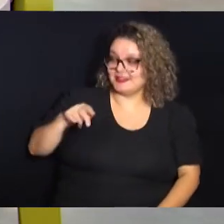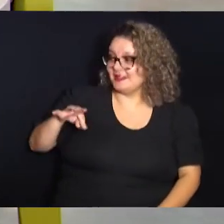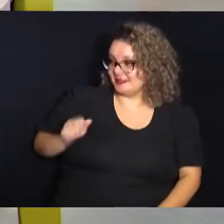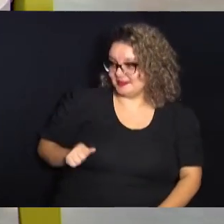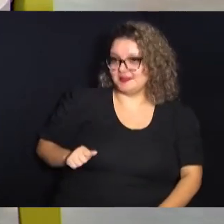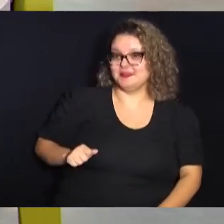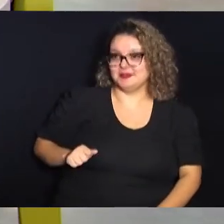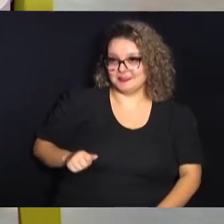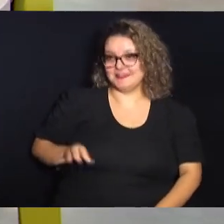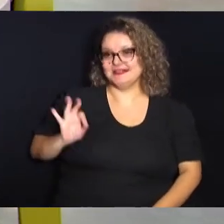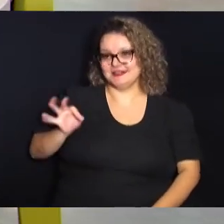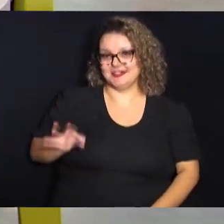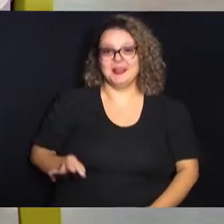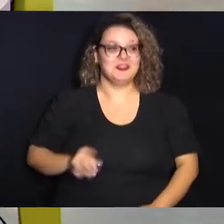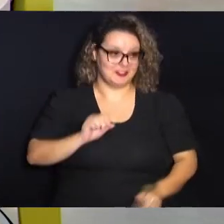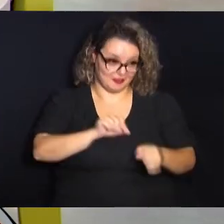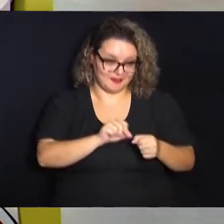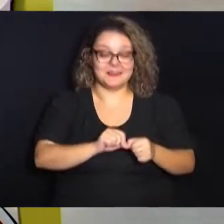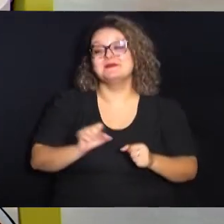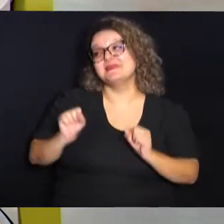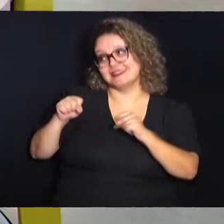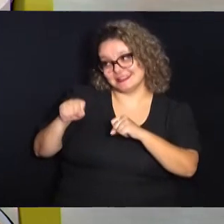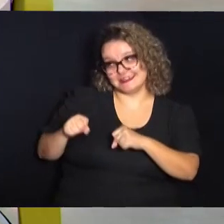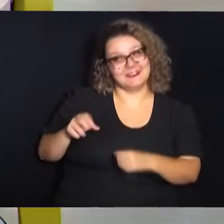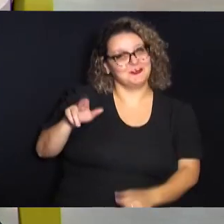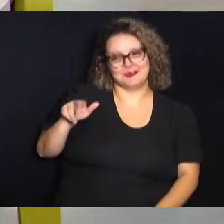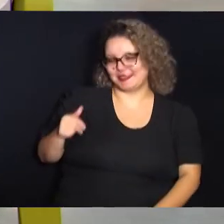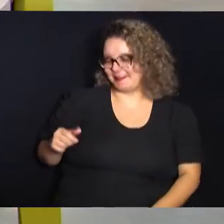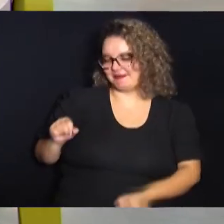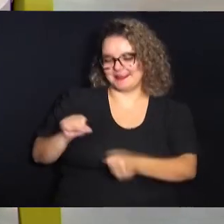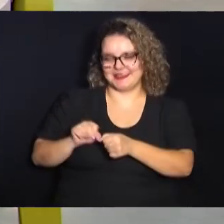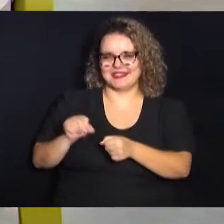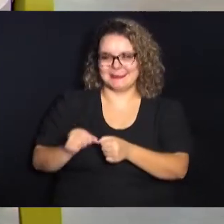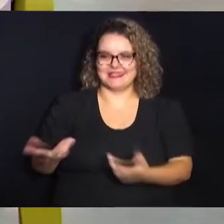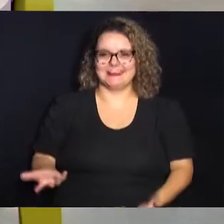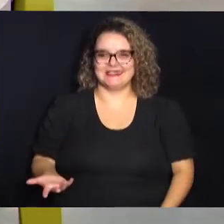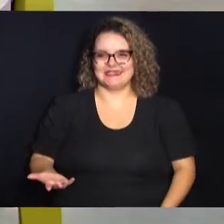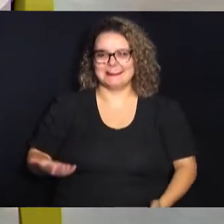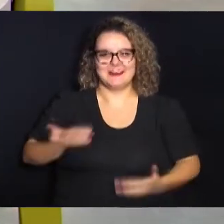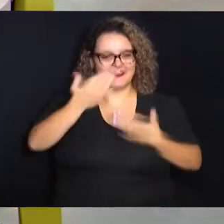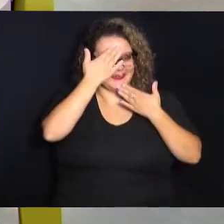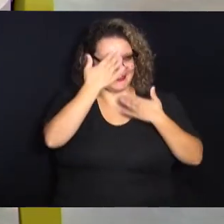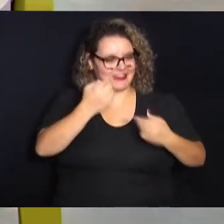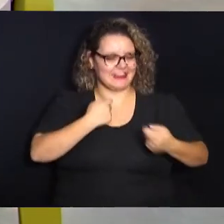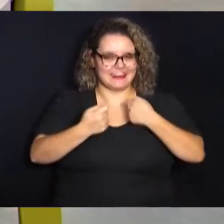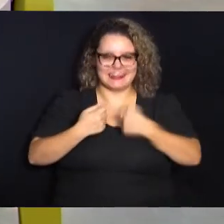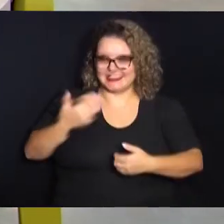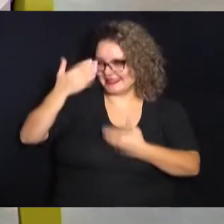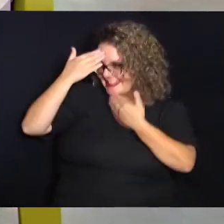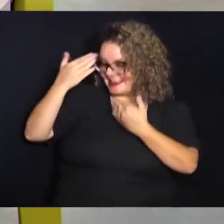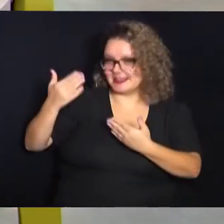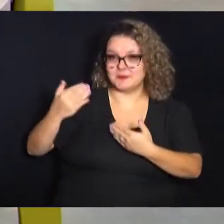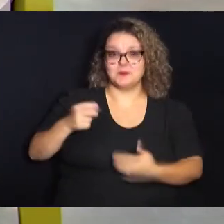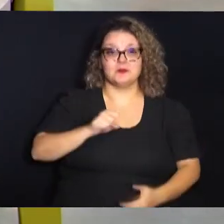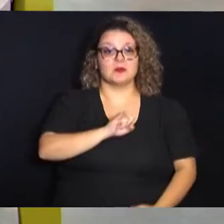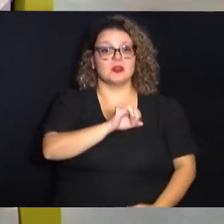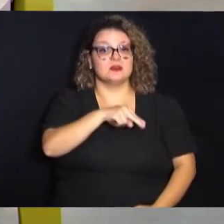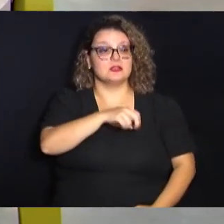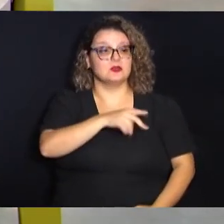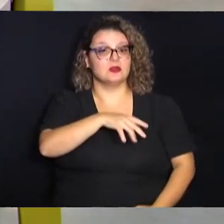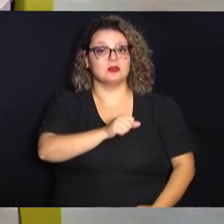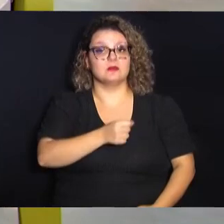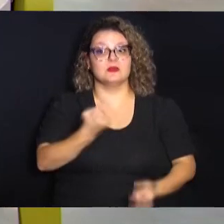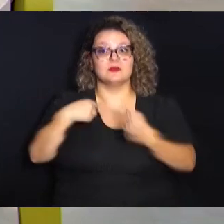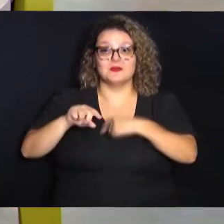dá. Você já fez ou não? Não, nunca fiz, mas daria, viu? É isso aí, muito obrigado pela entrevista. Eu que agradeço. E sucesso. Qual é o sinônimo